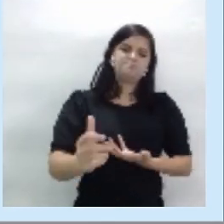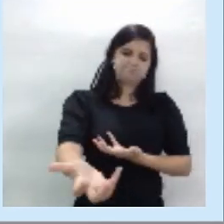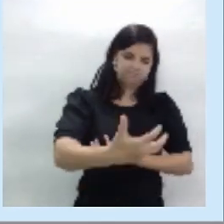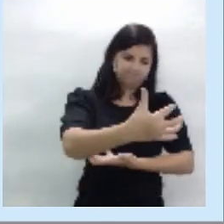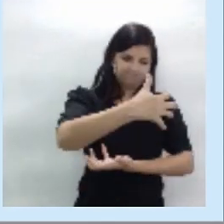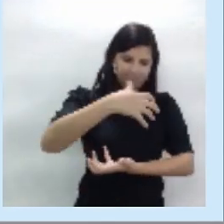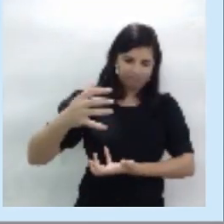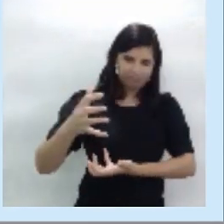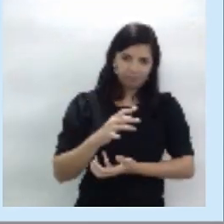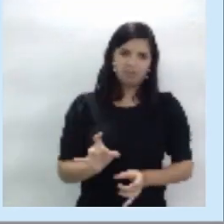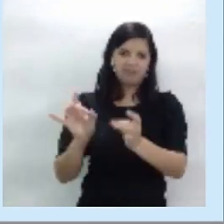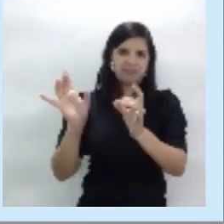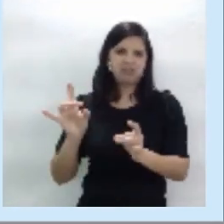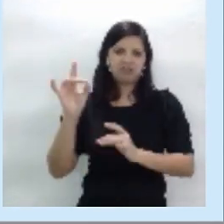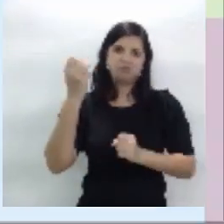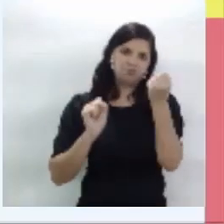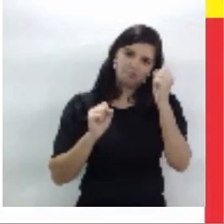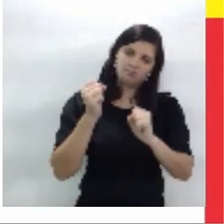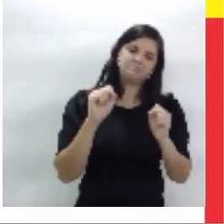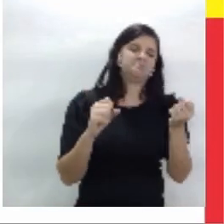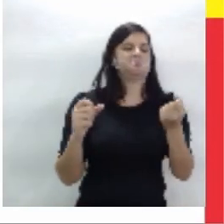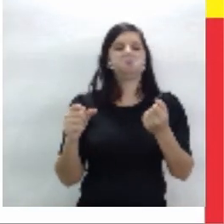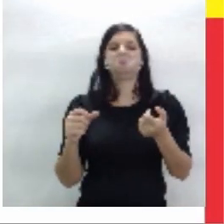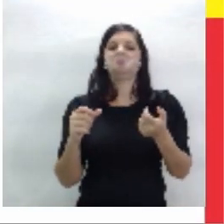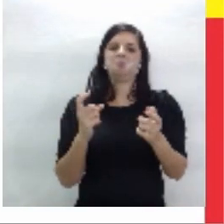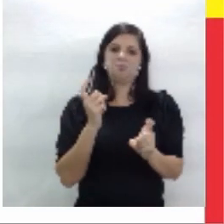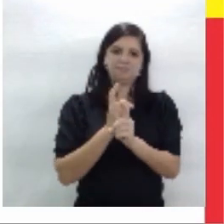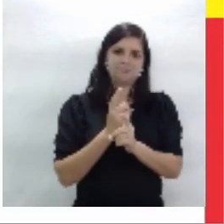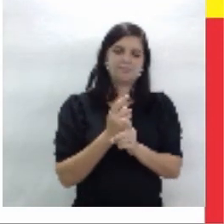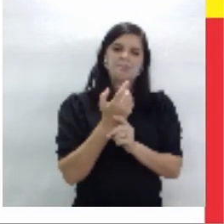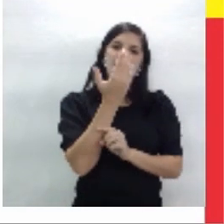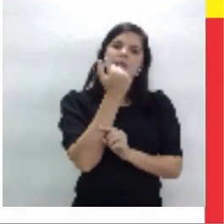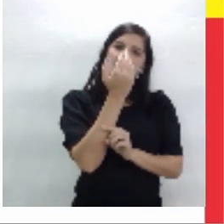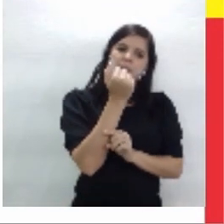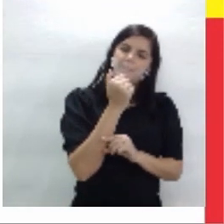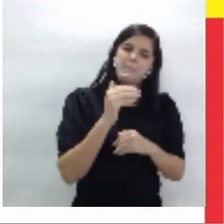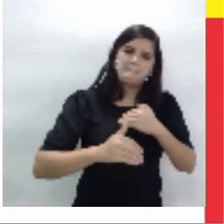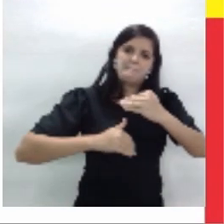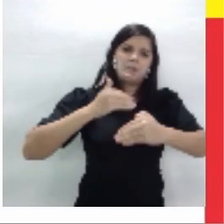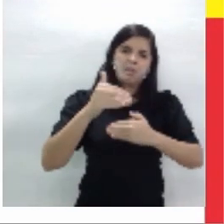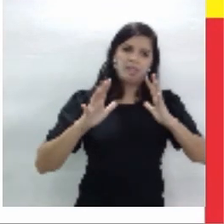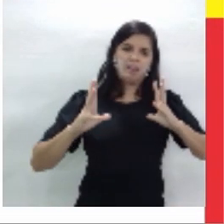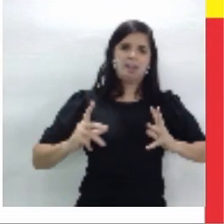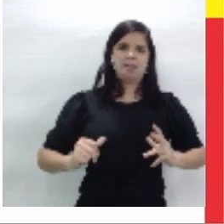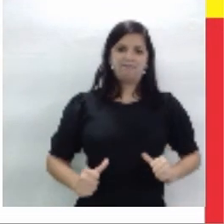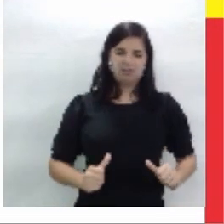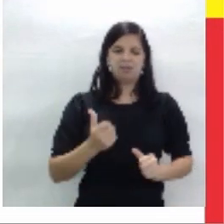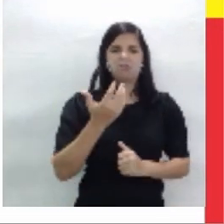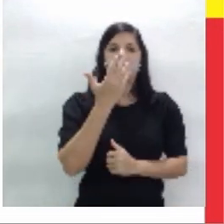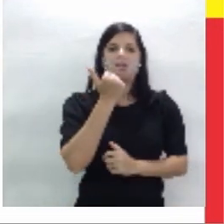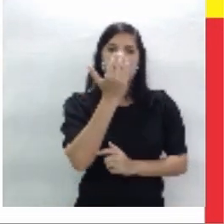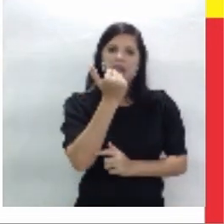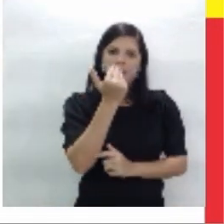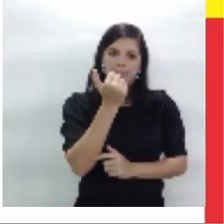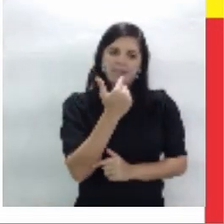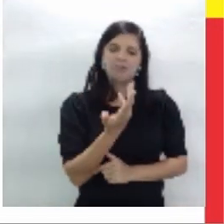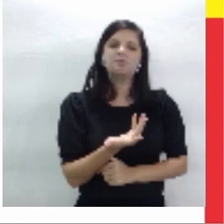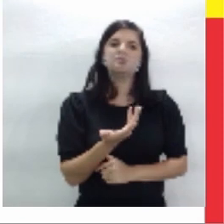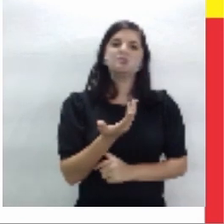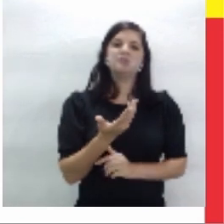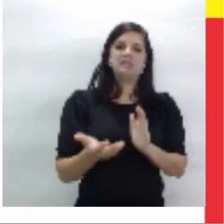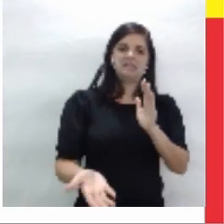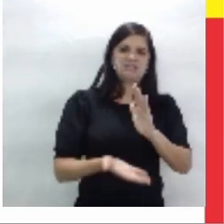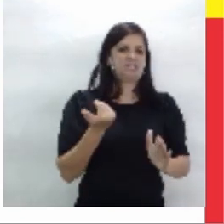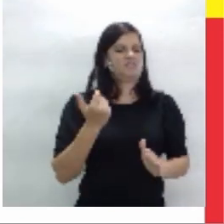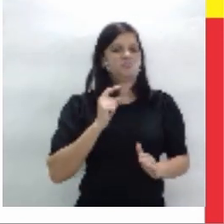do homem. Olha na tela. Então, na imagem você vê a produção de alimento, né, o processo de lavagem desses alimentos para tirar qualquer